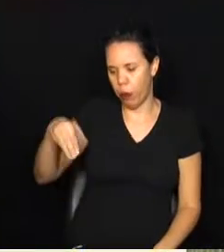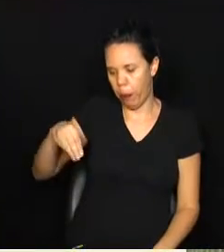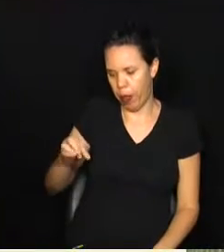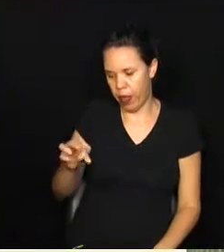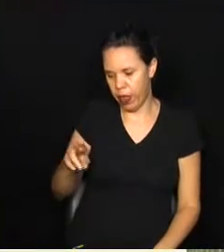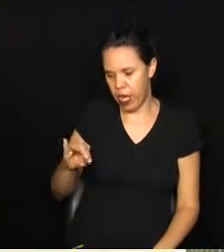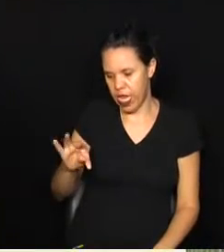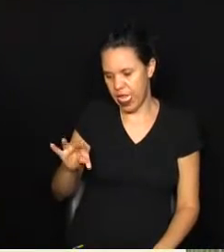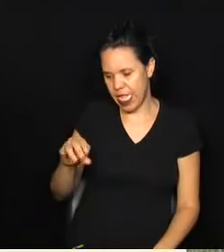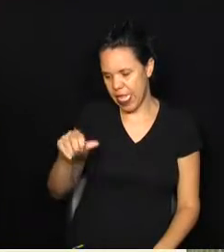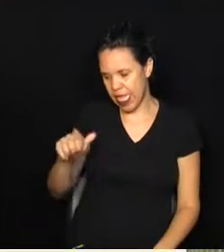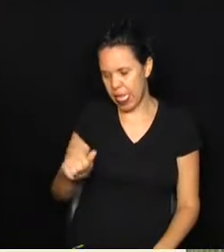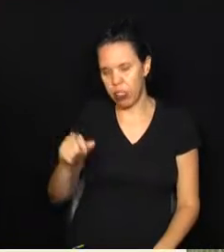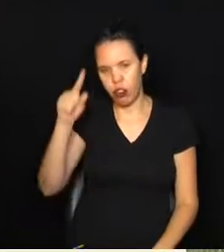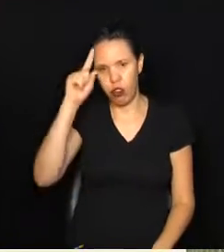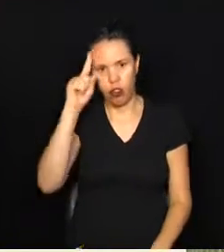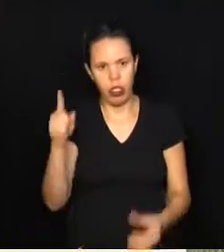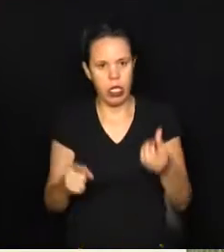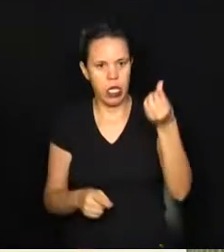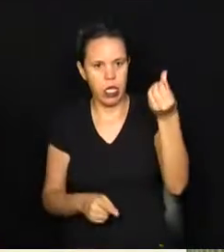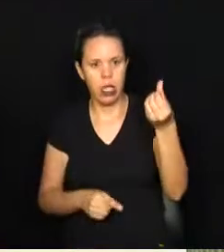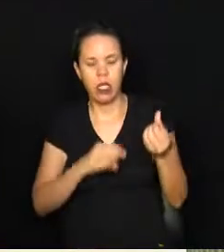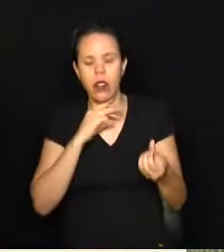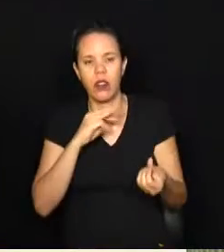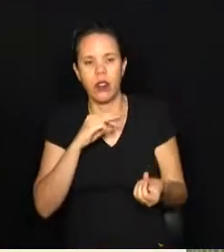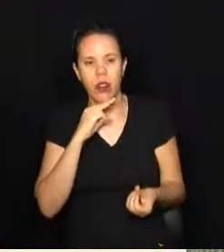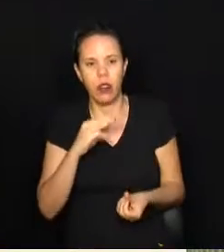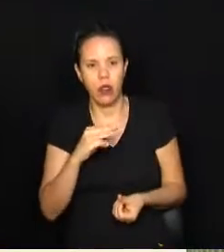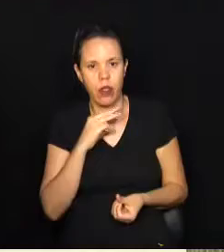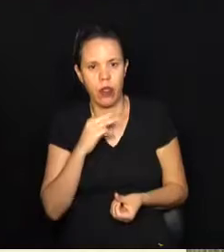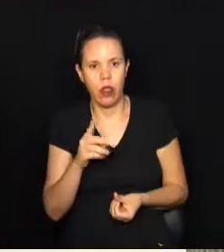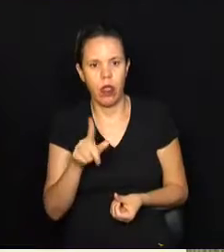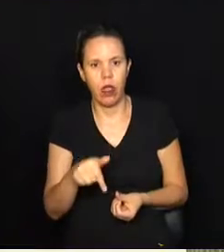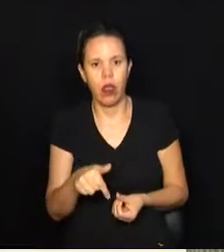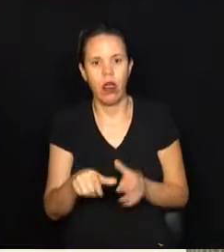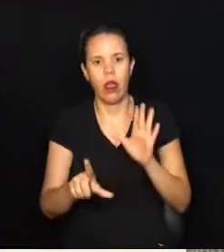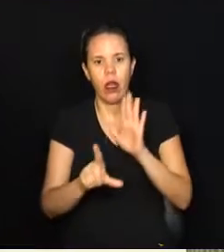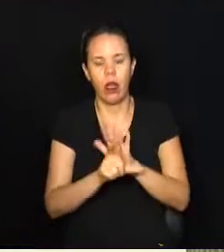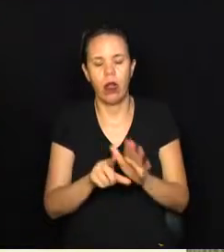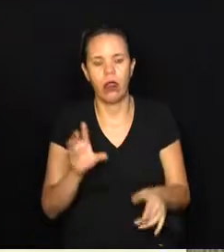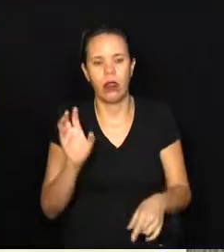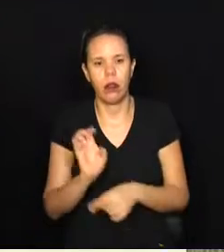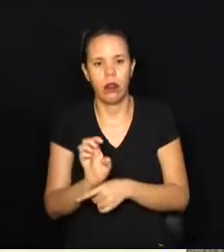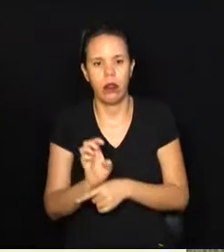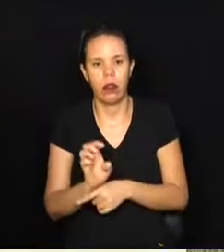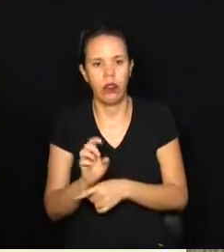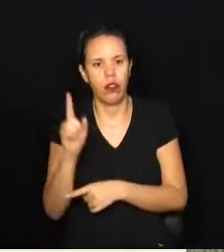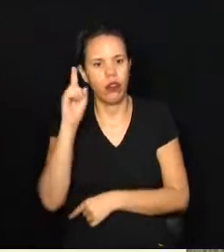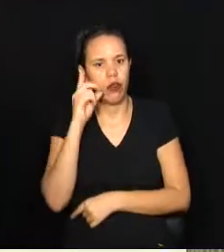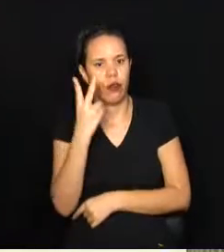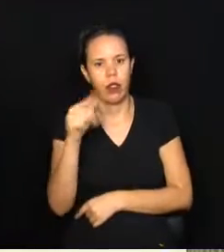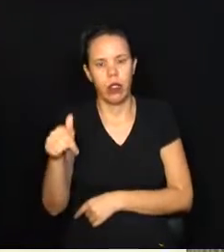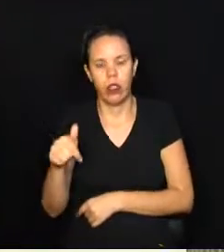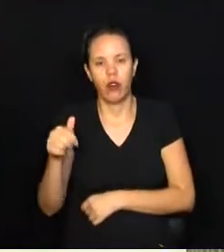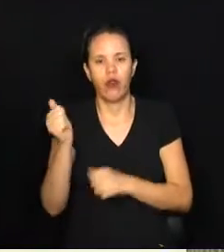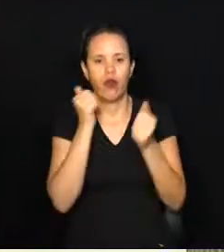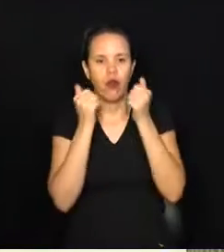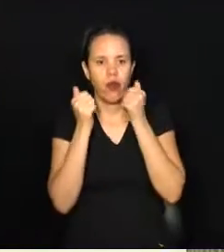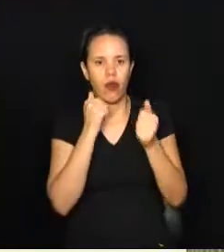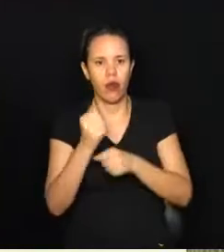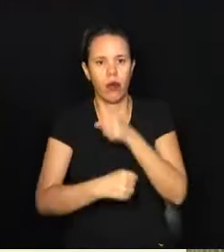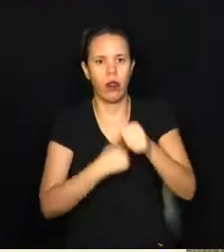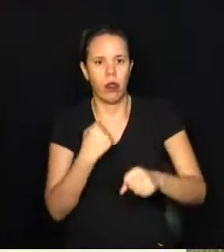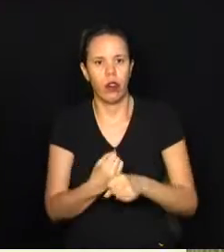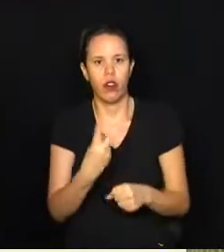dia será comemorado no dia 6 de março, em consonância com a Lei Estadual de 27 de julho de 2016